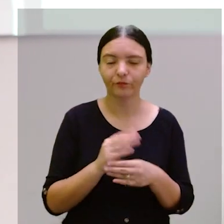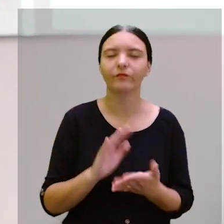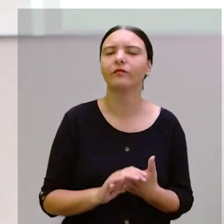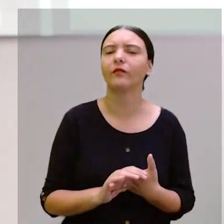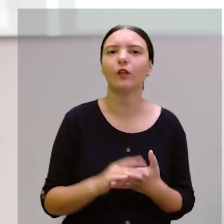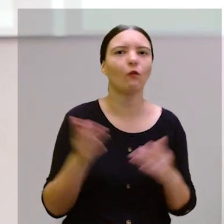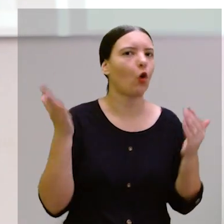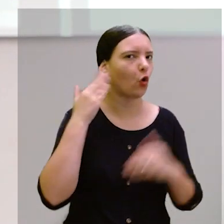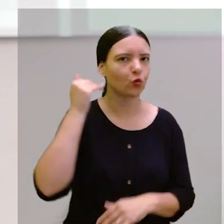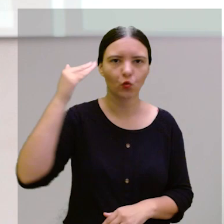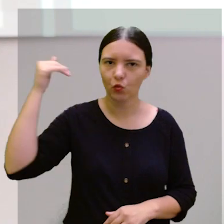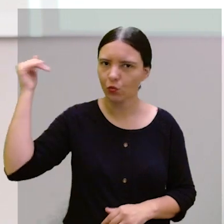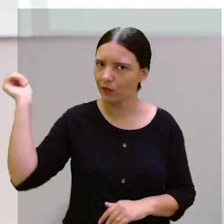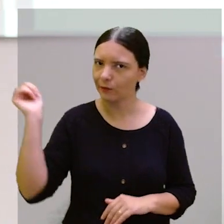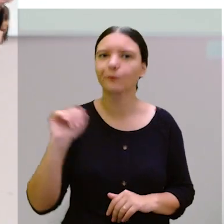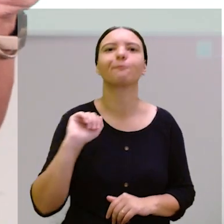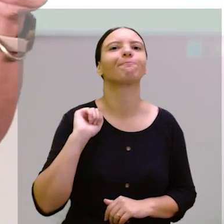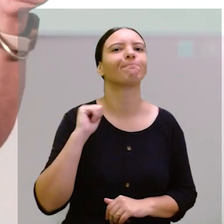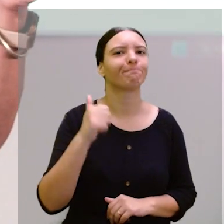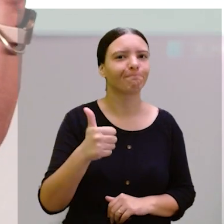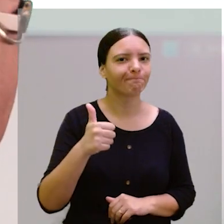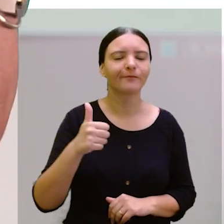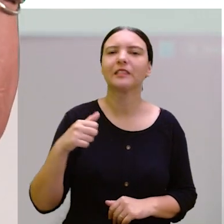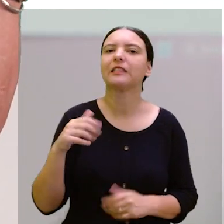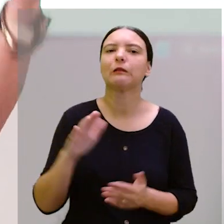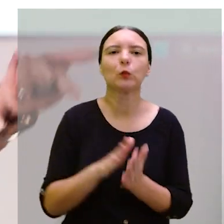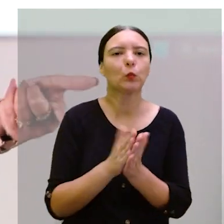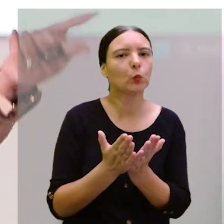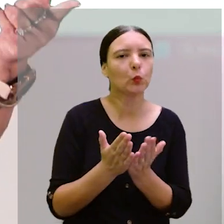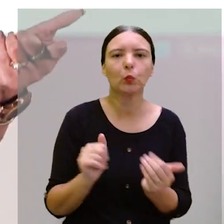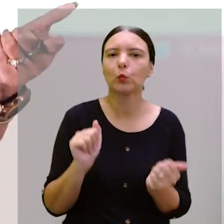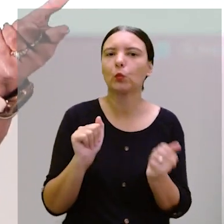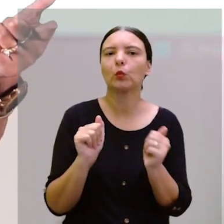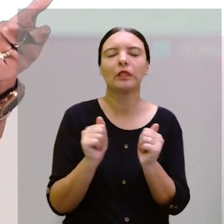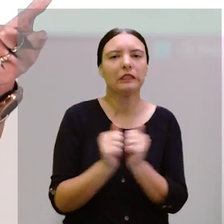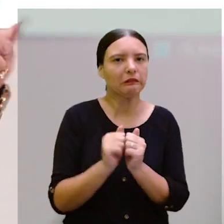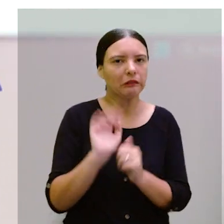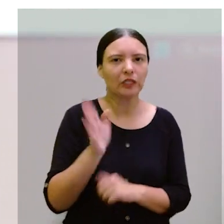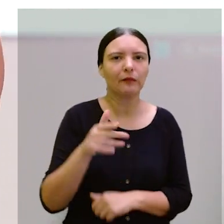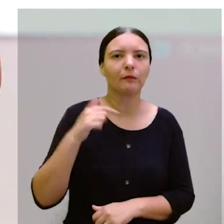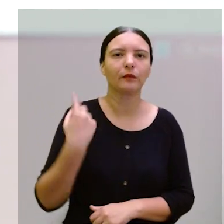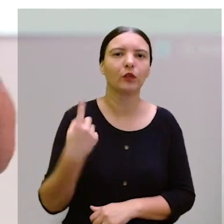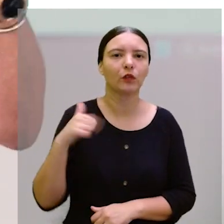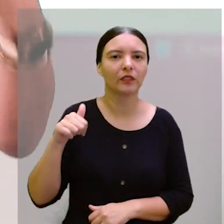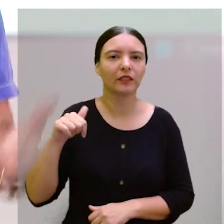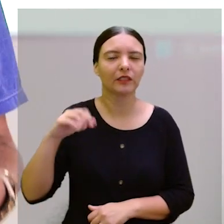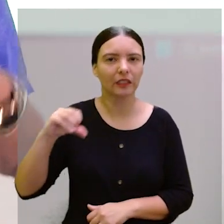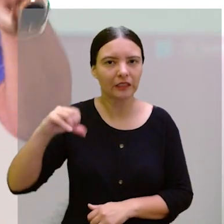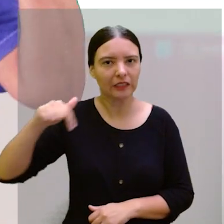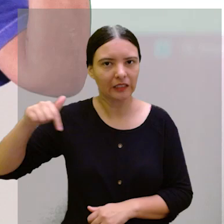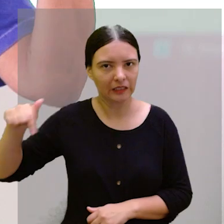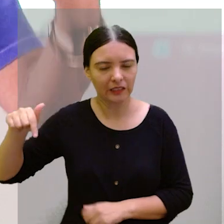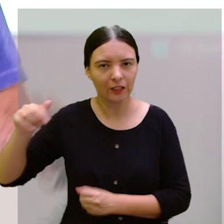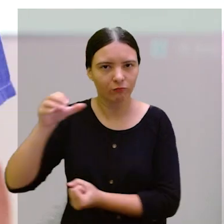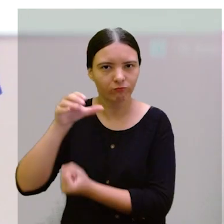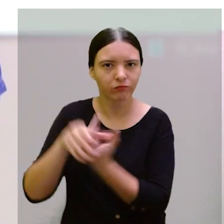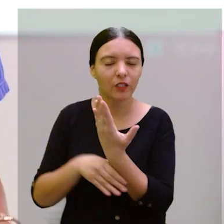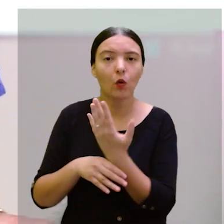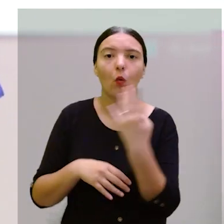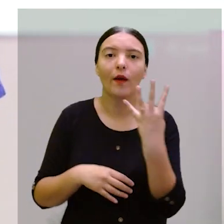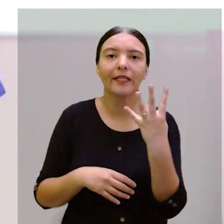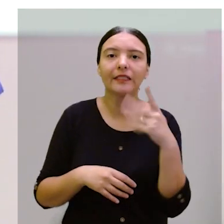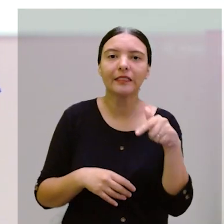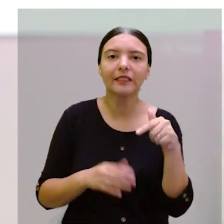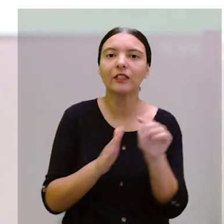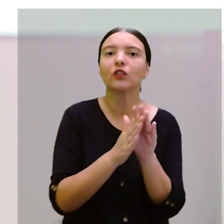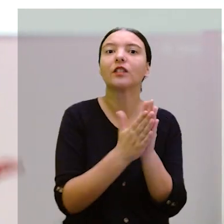foi um sucesso. O primeiro volume foi lançado em 1977. Foram 47